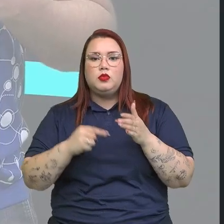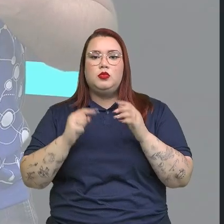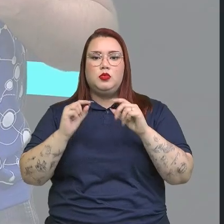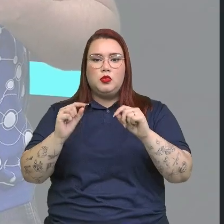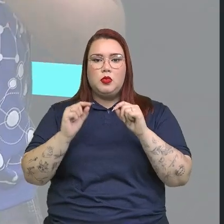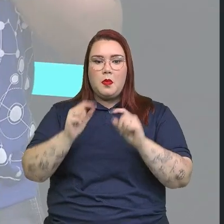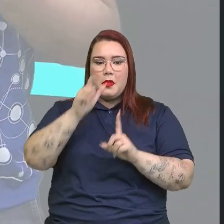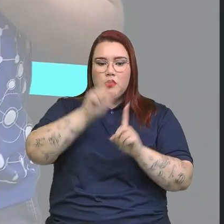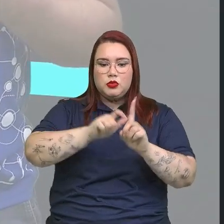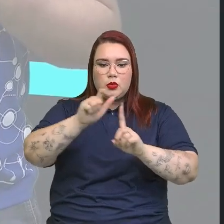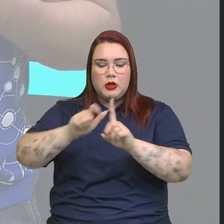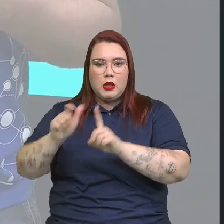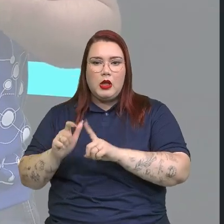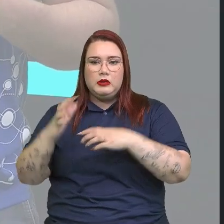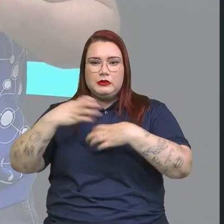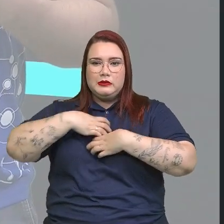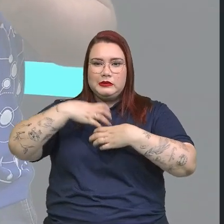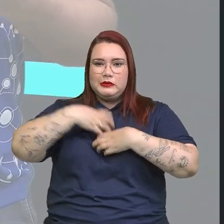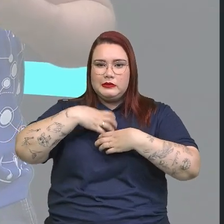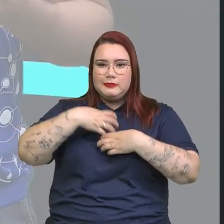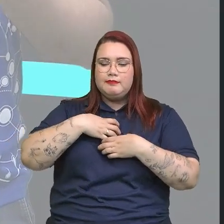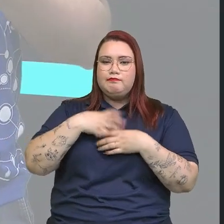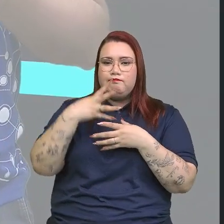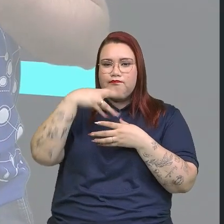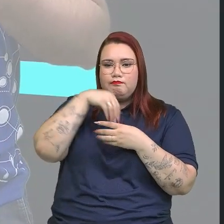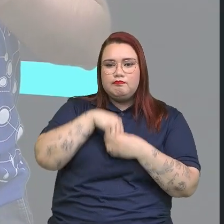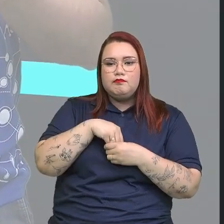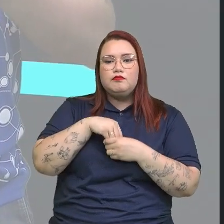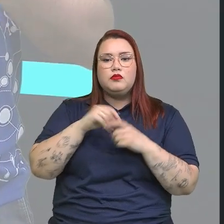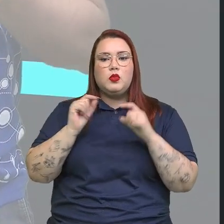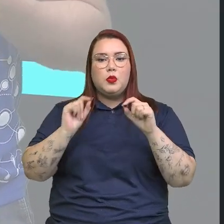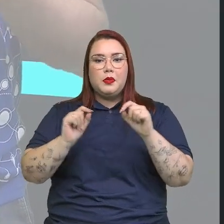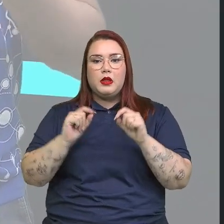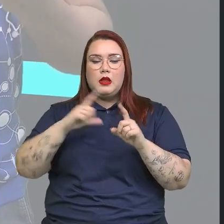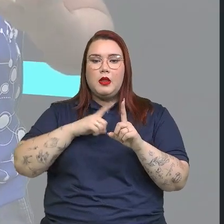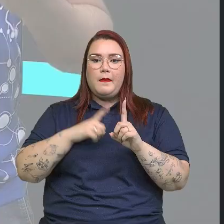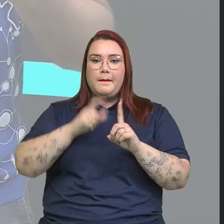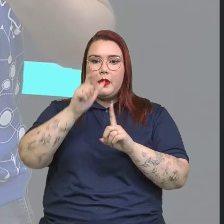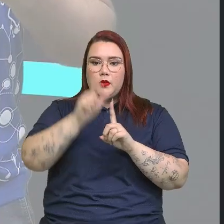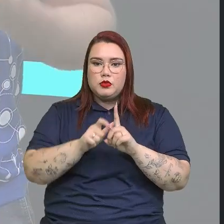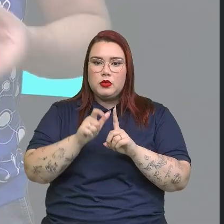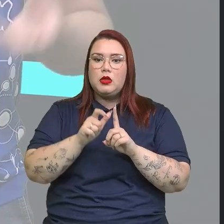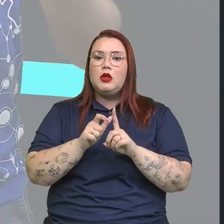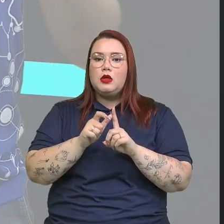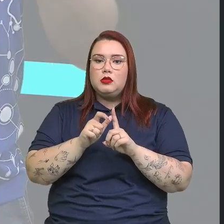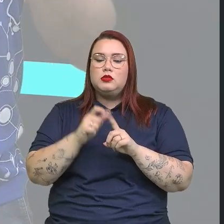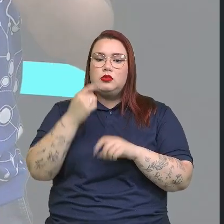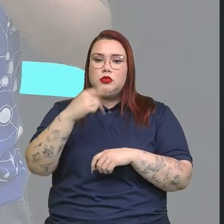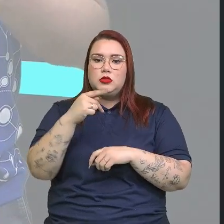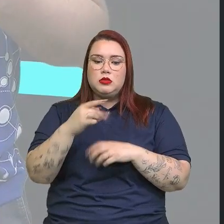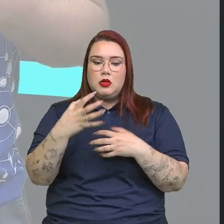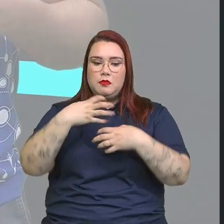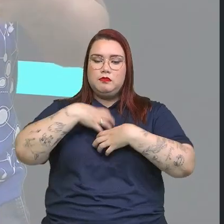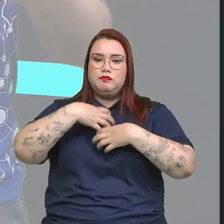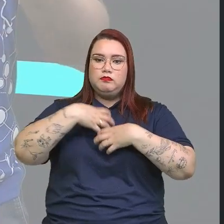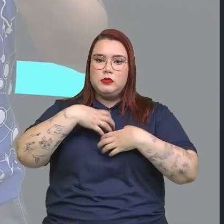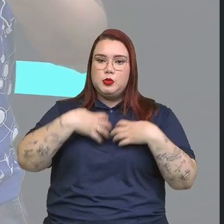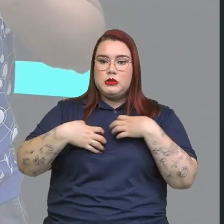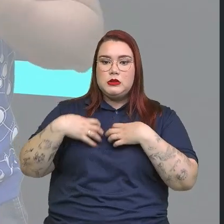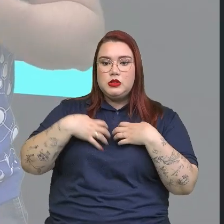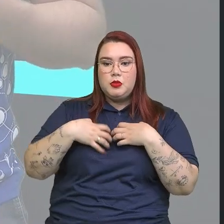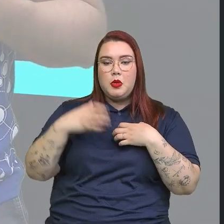dos personagens, certo? Nós vamos ter personagens em que nós teremos acesso ao seu interior, aos